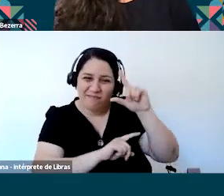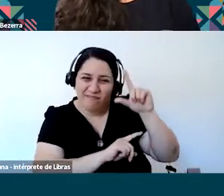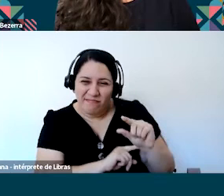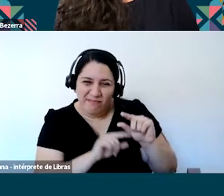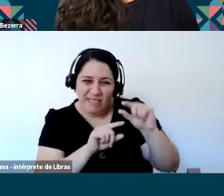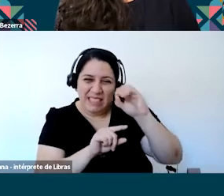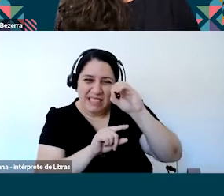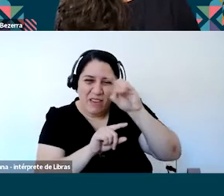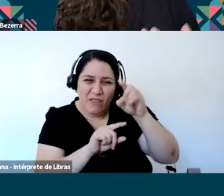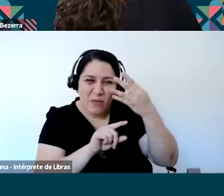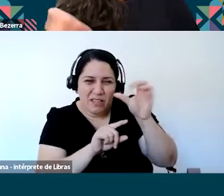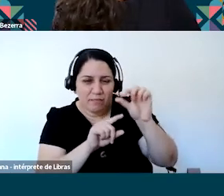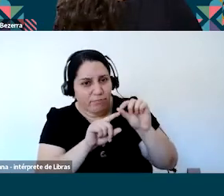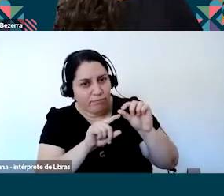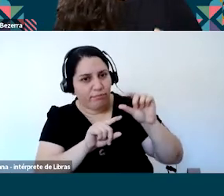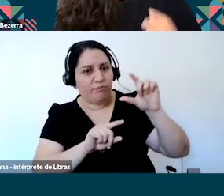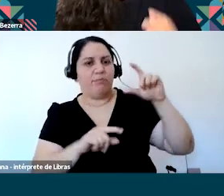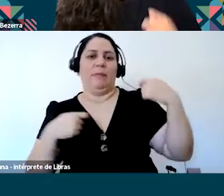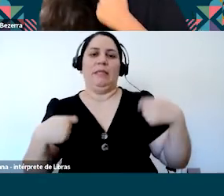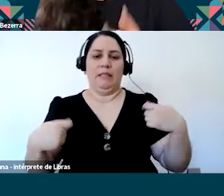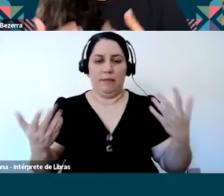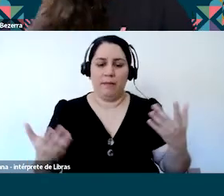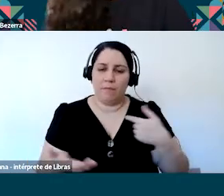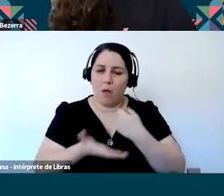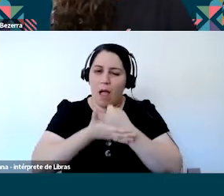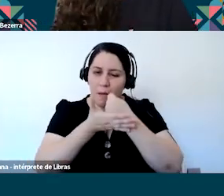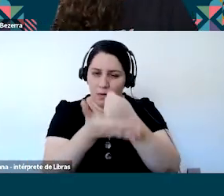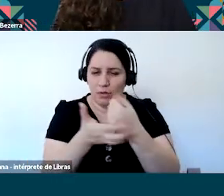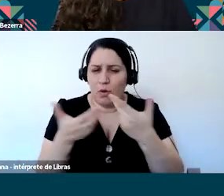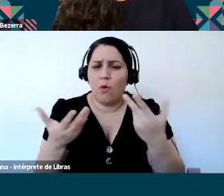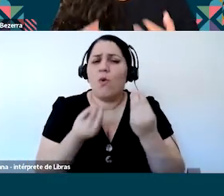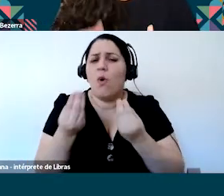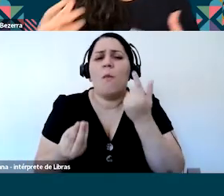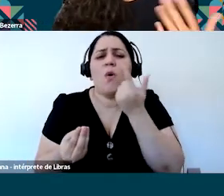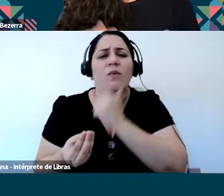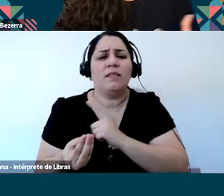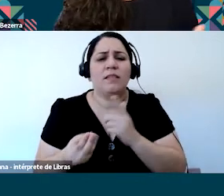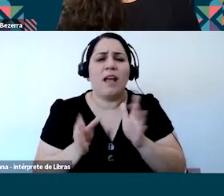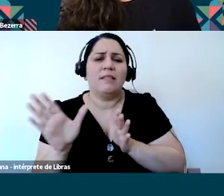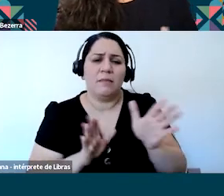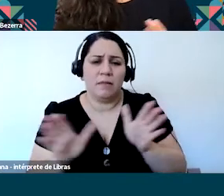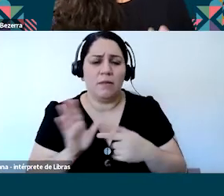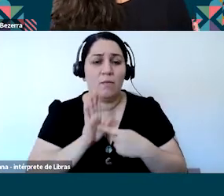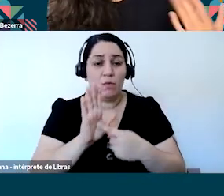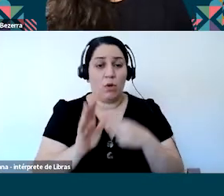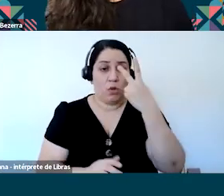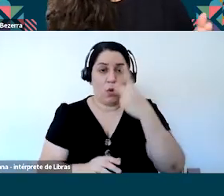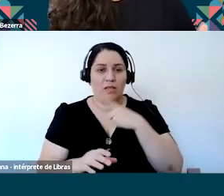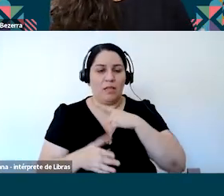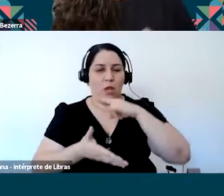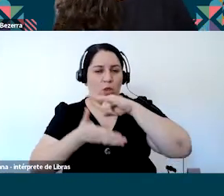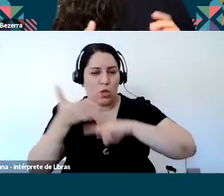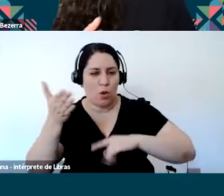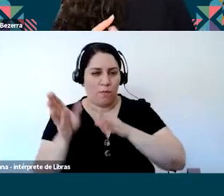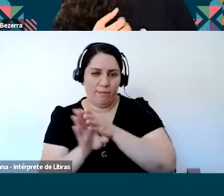aumentar esses valores, por exemplo. Para auxiliar vocês a entender um pouquinho mais de como tornar as coisas mais acessíveis,